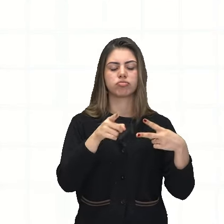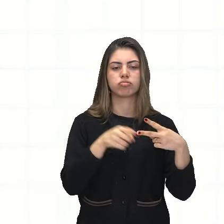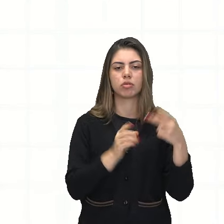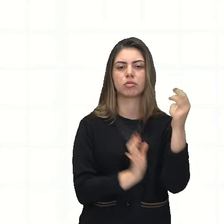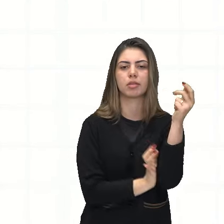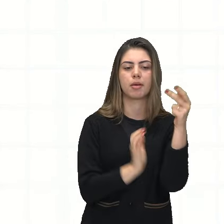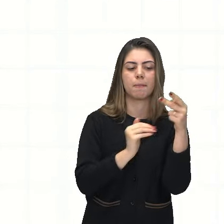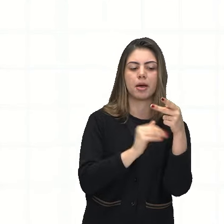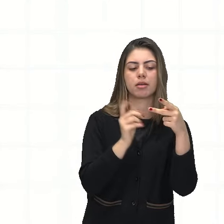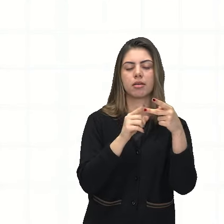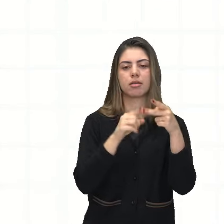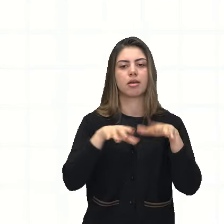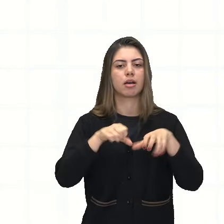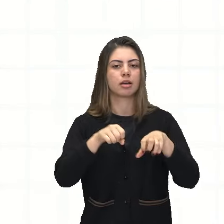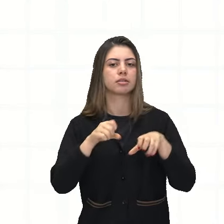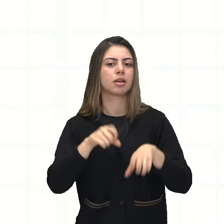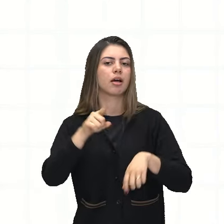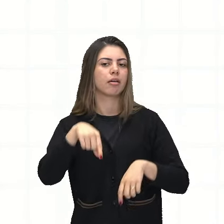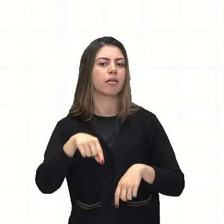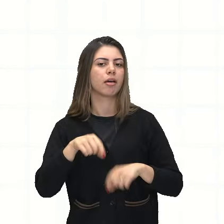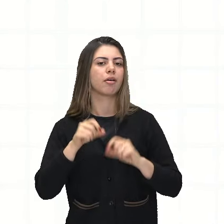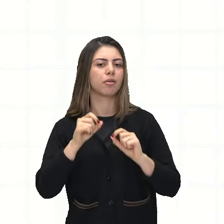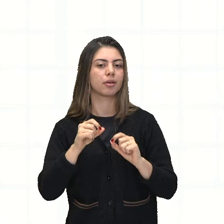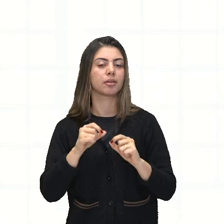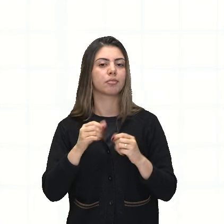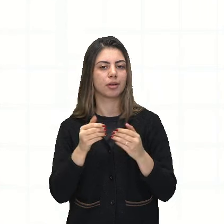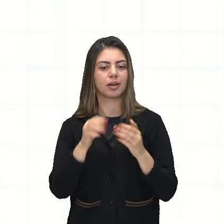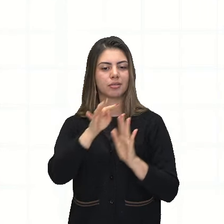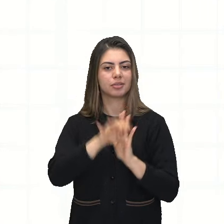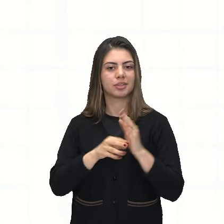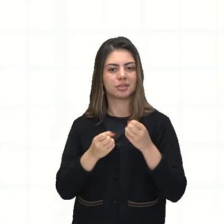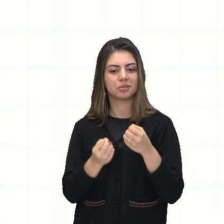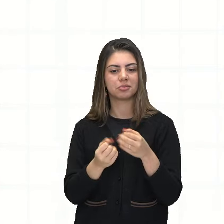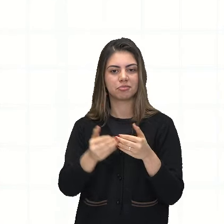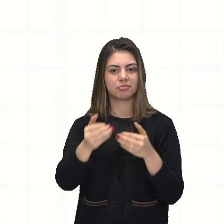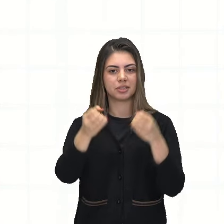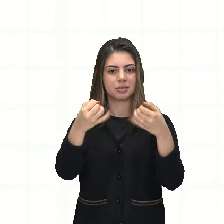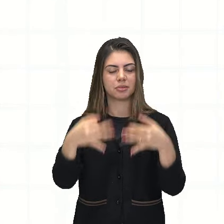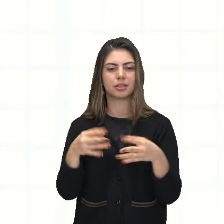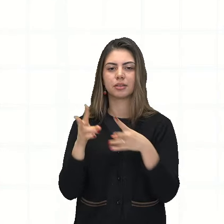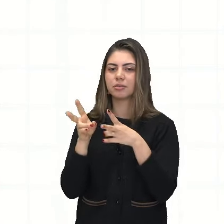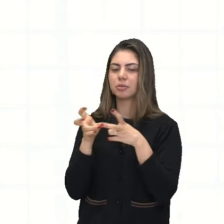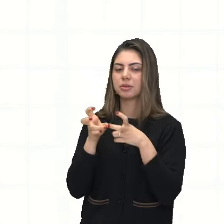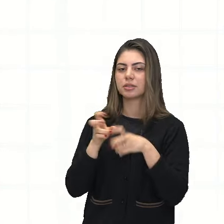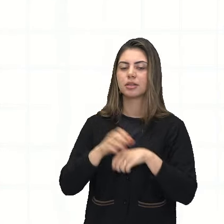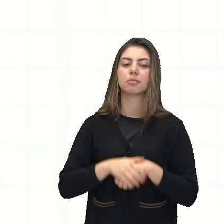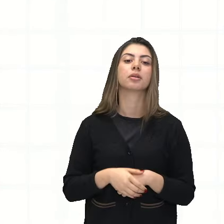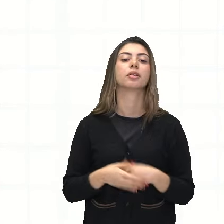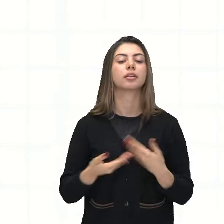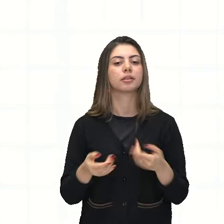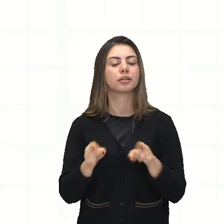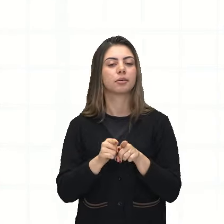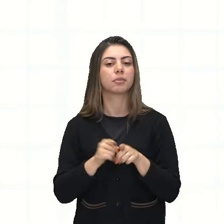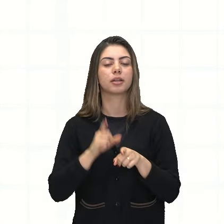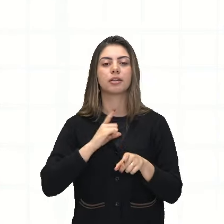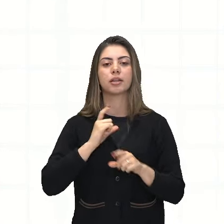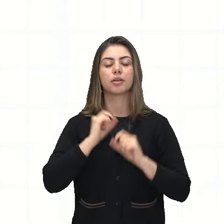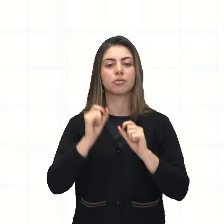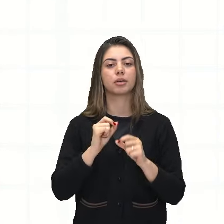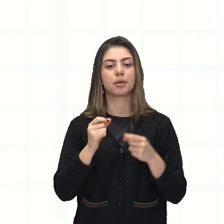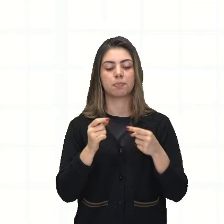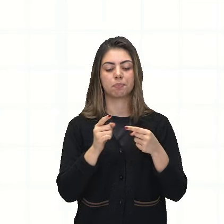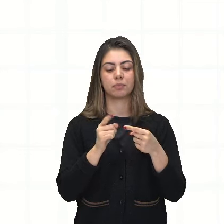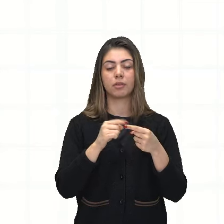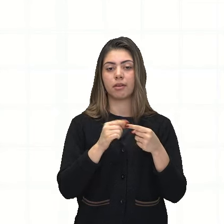dois elementos? O texto já vai explicando. E justamente ele faz essa divisão. Ele tem o